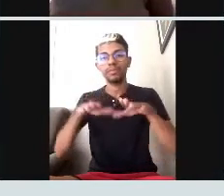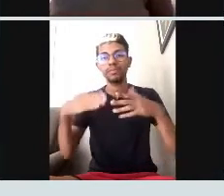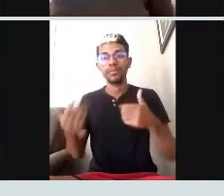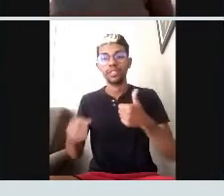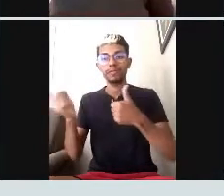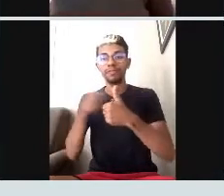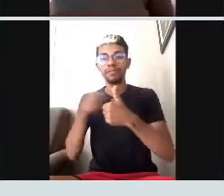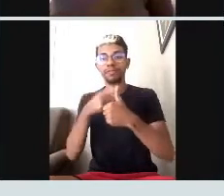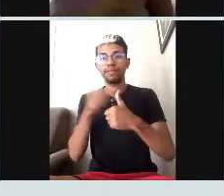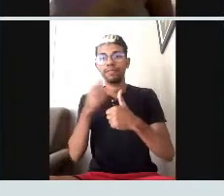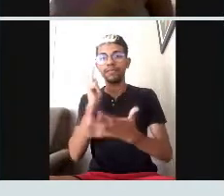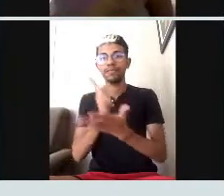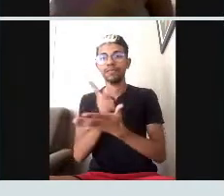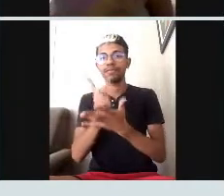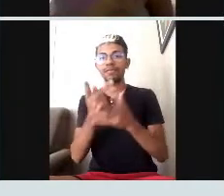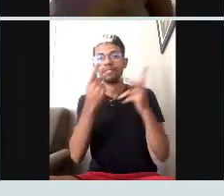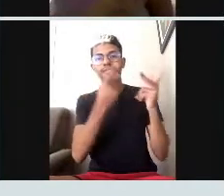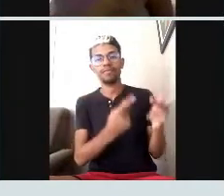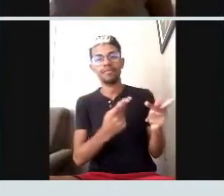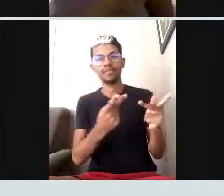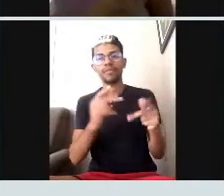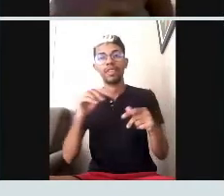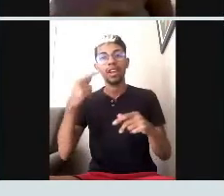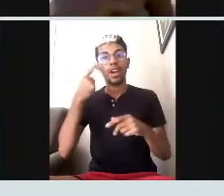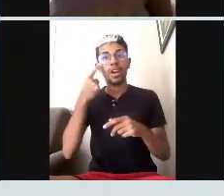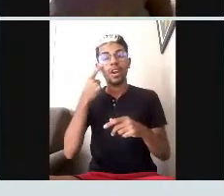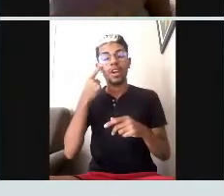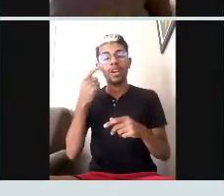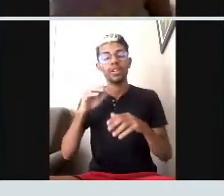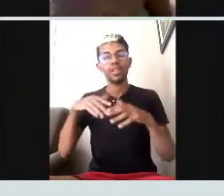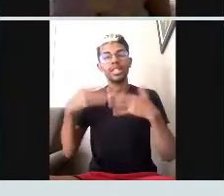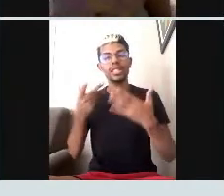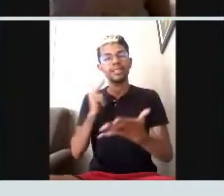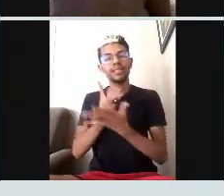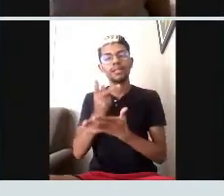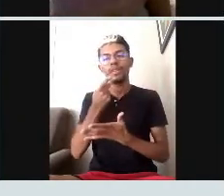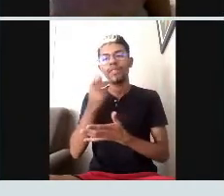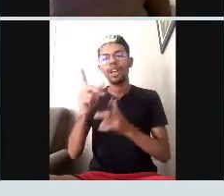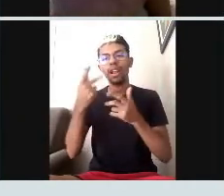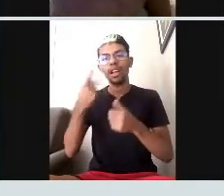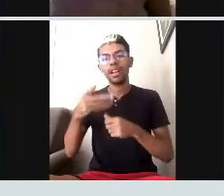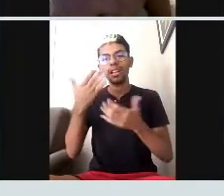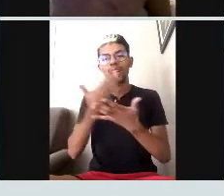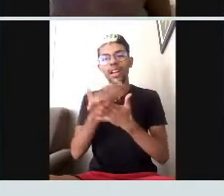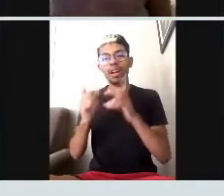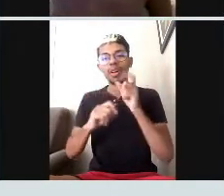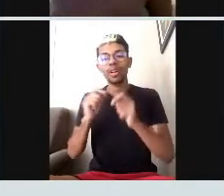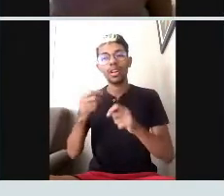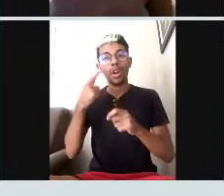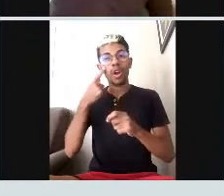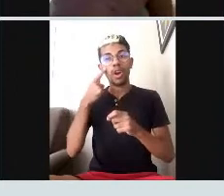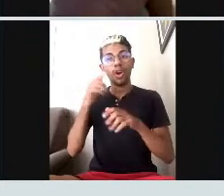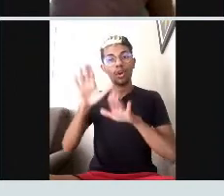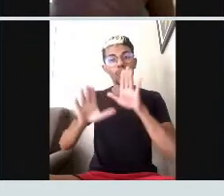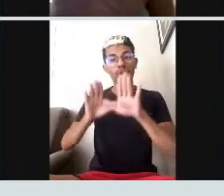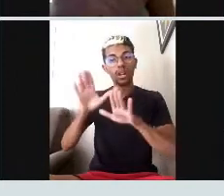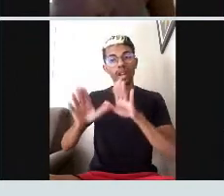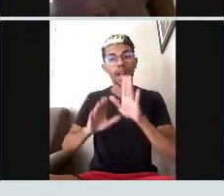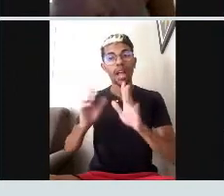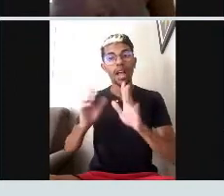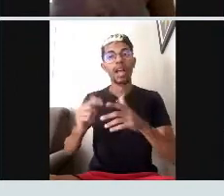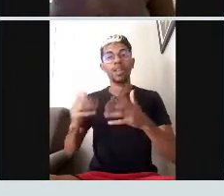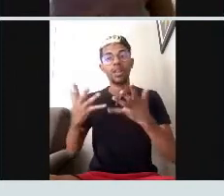aqui na aula, olhem, cuidado com a competência 1, corresponde aqui, norma padrão. Então, tentem acentuar,